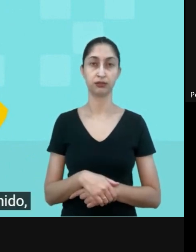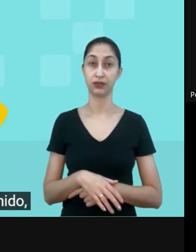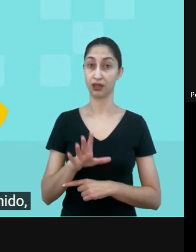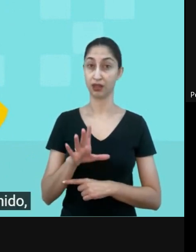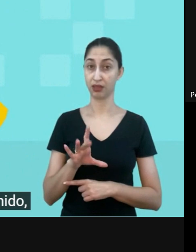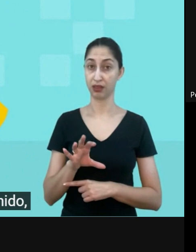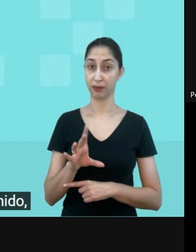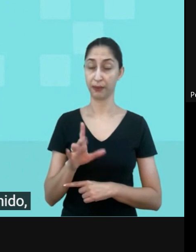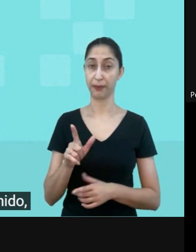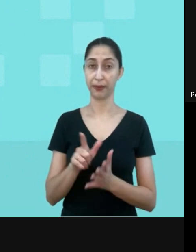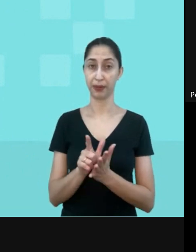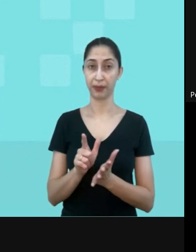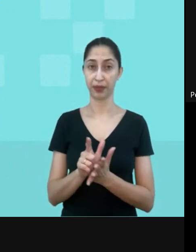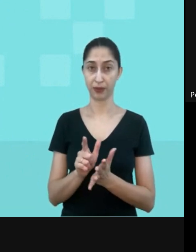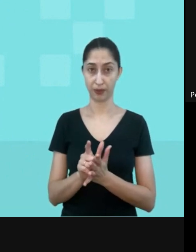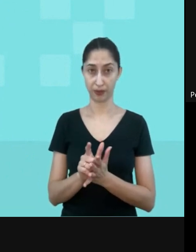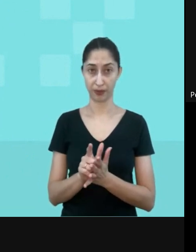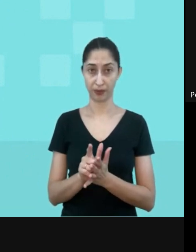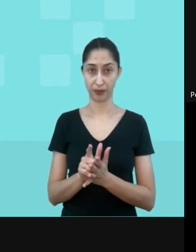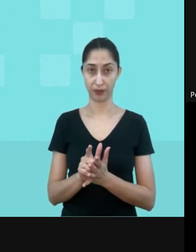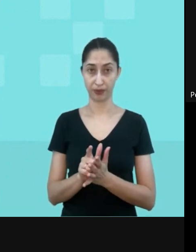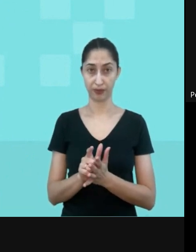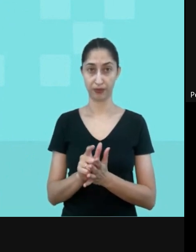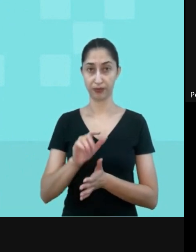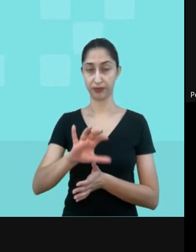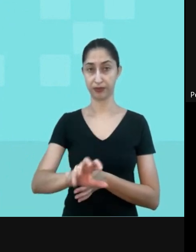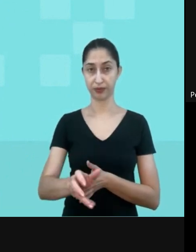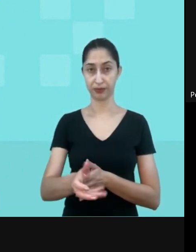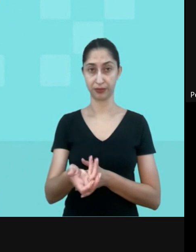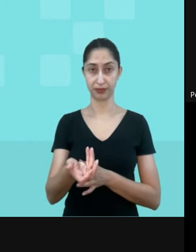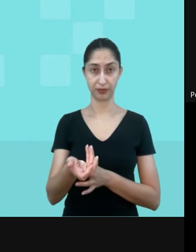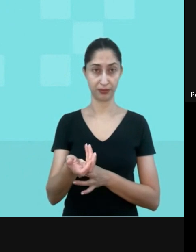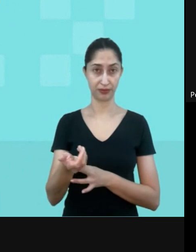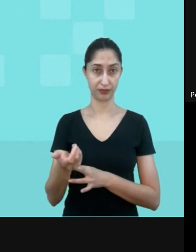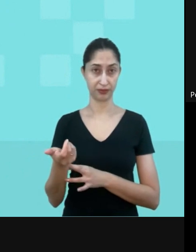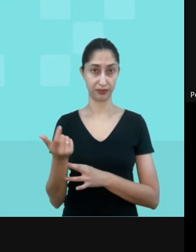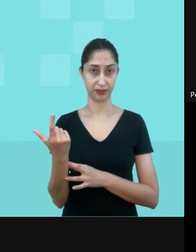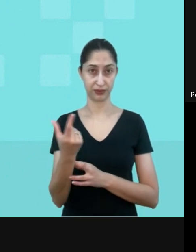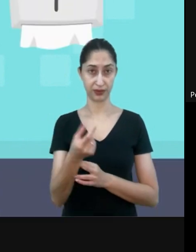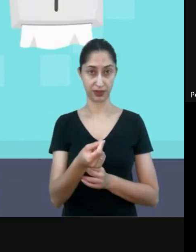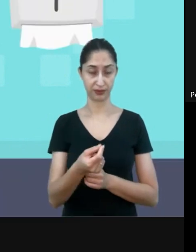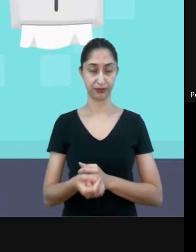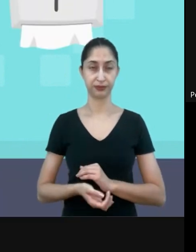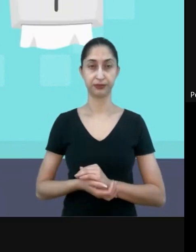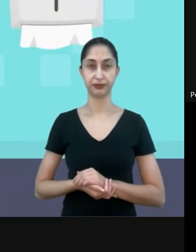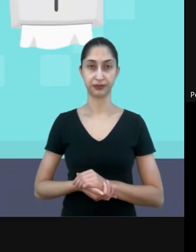esse papel na mão, úmido, né? Você com o papel abre a maçaneta da porta e